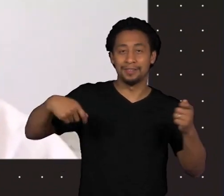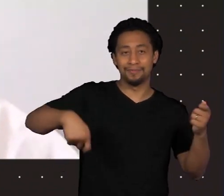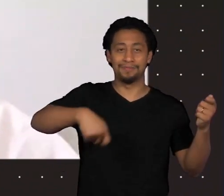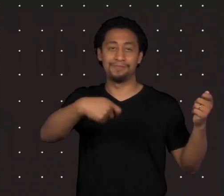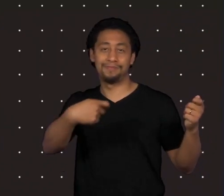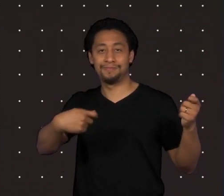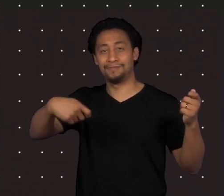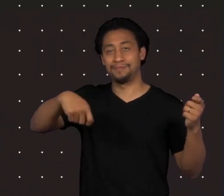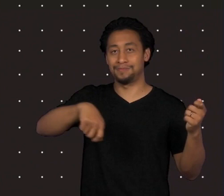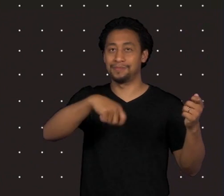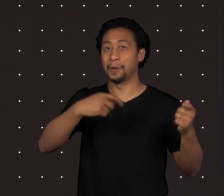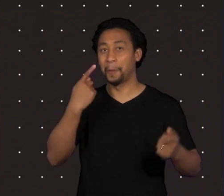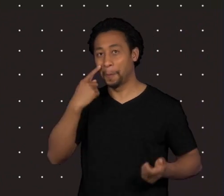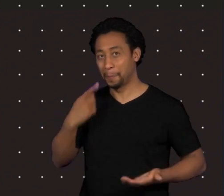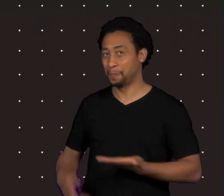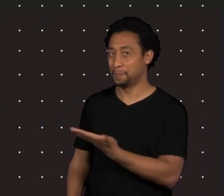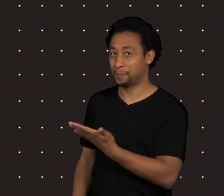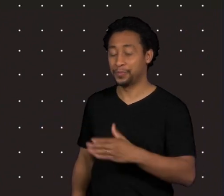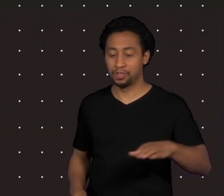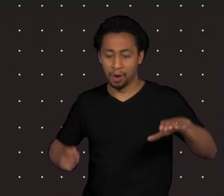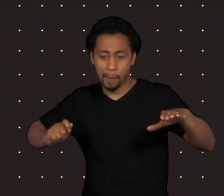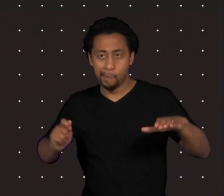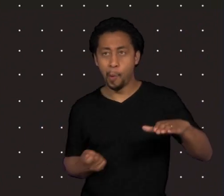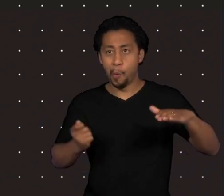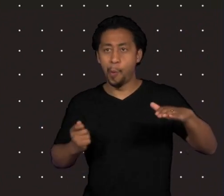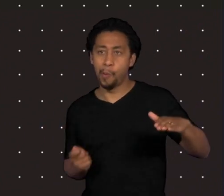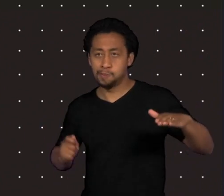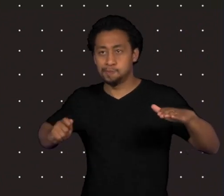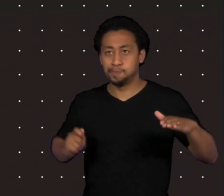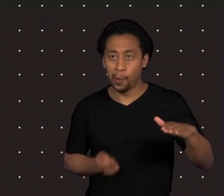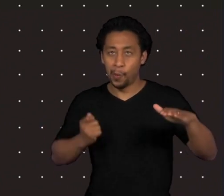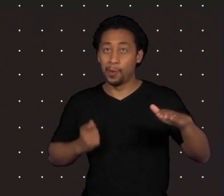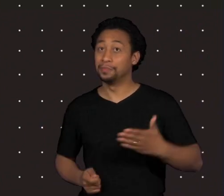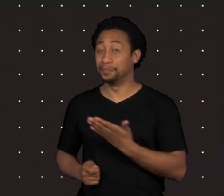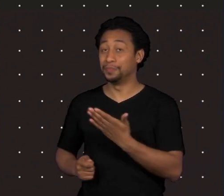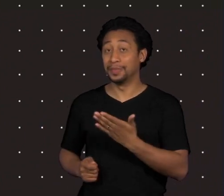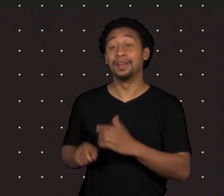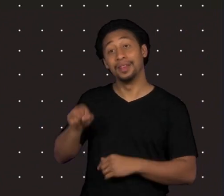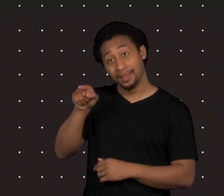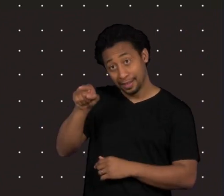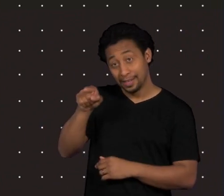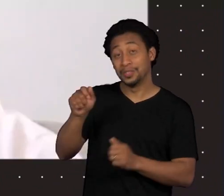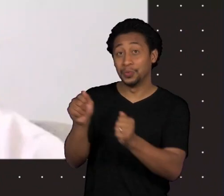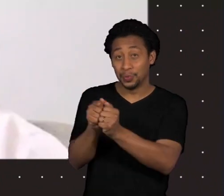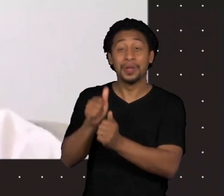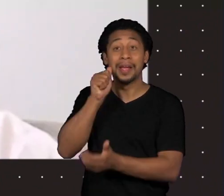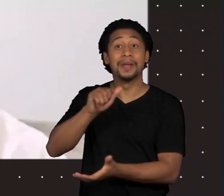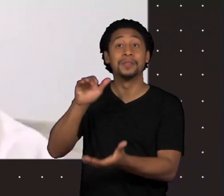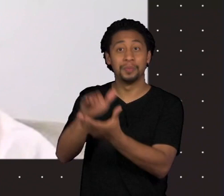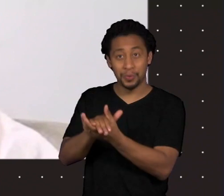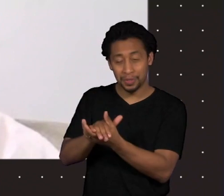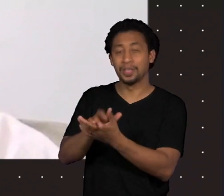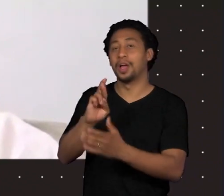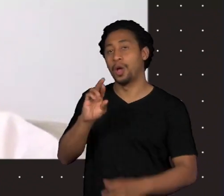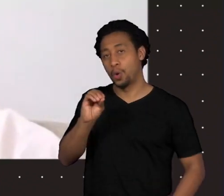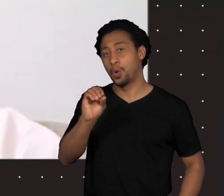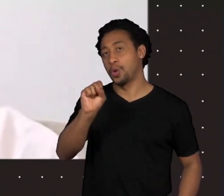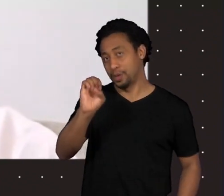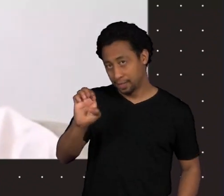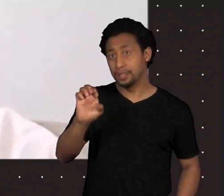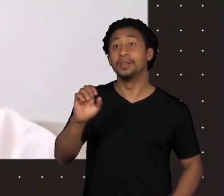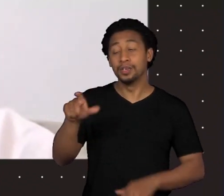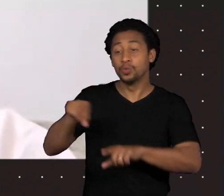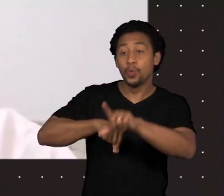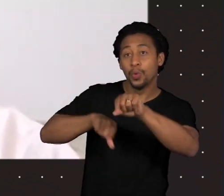Z bombal que ele e a Rosan Almeida sua compan sua esposa eh fizeram uma seleção de vários jovens naqueles